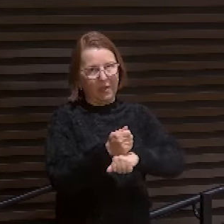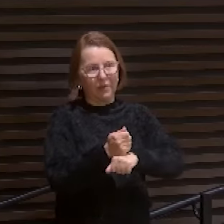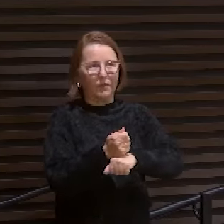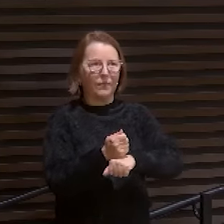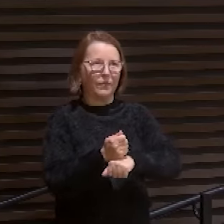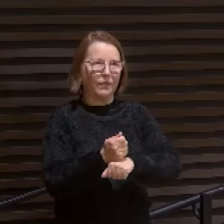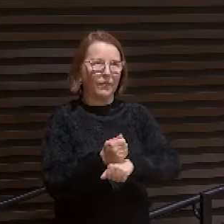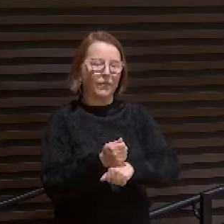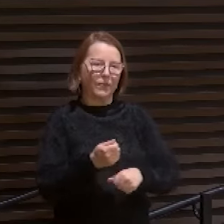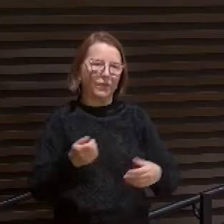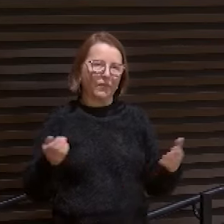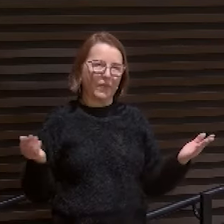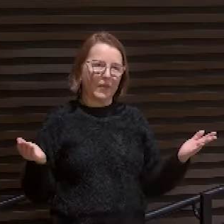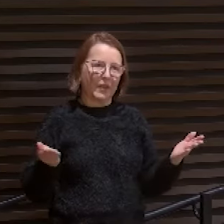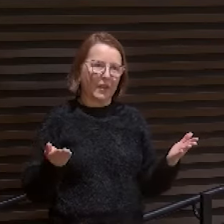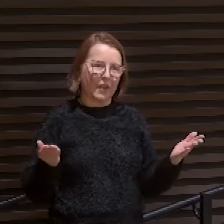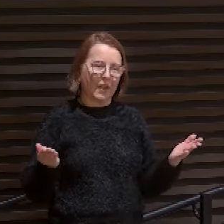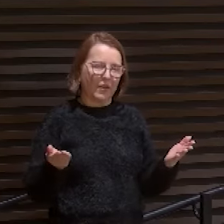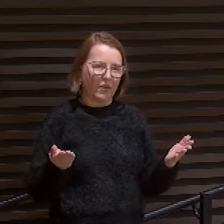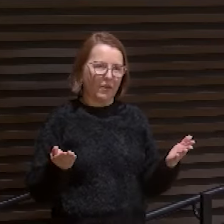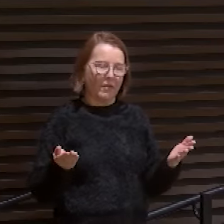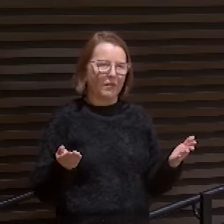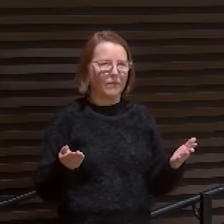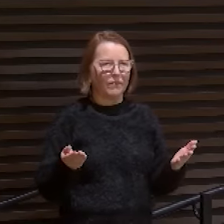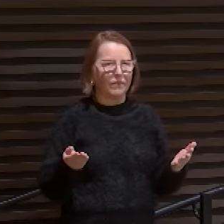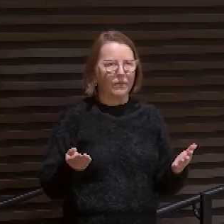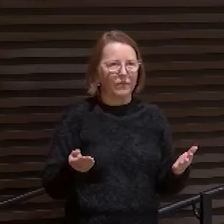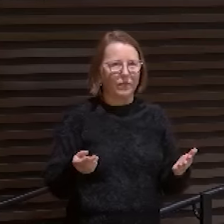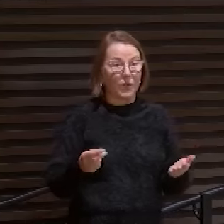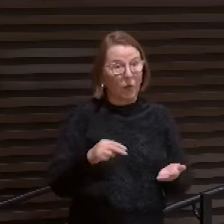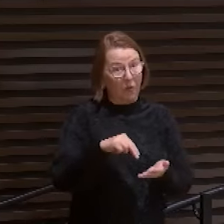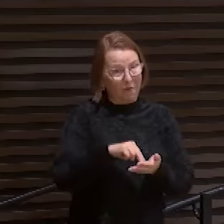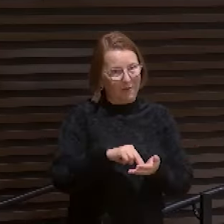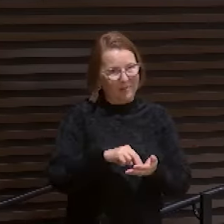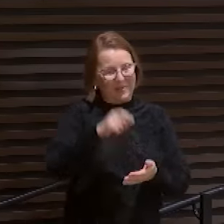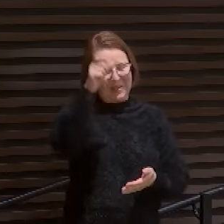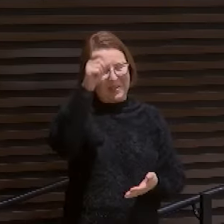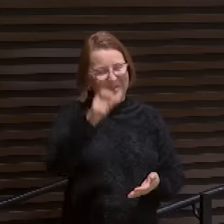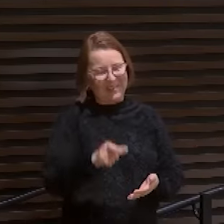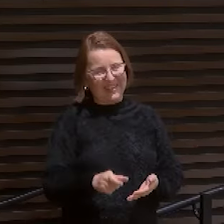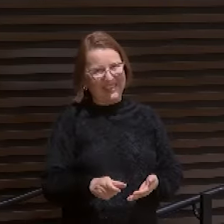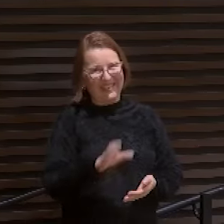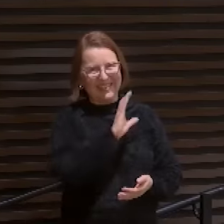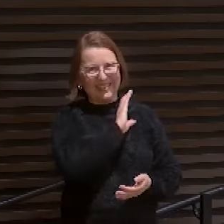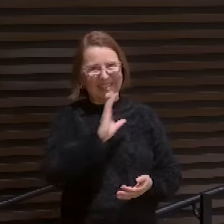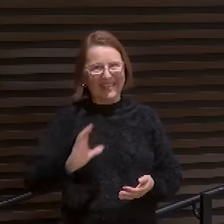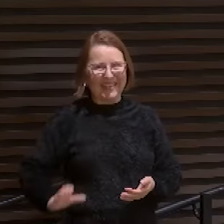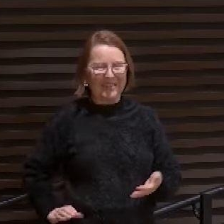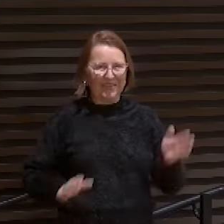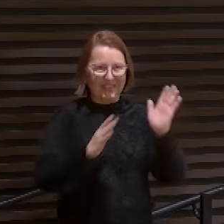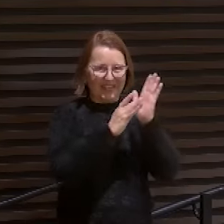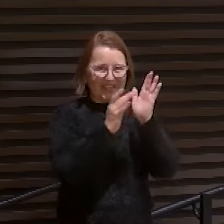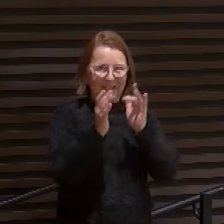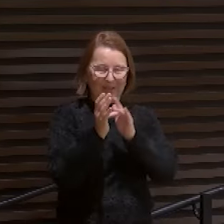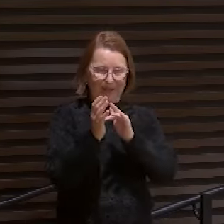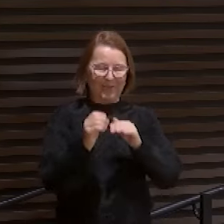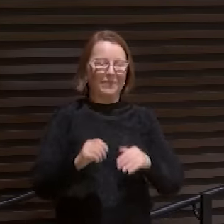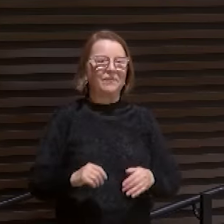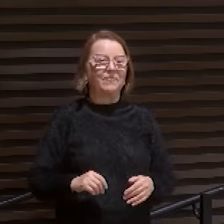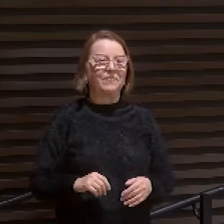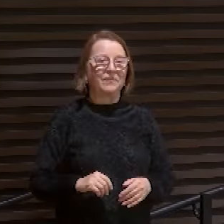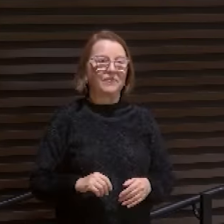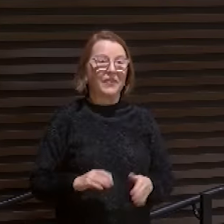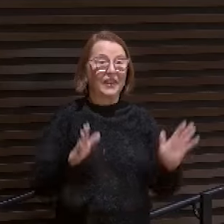ele agora ratifica na pessoa de Cristo Jesus, que Jesus faz uma